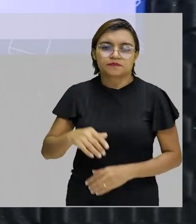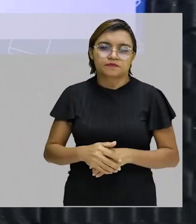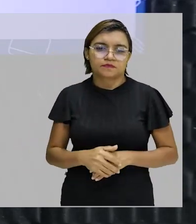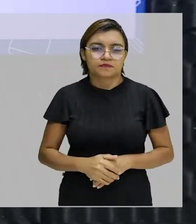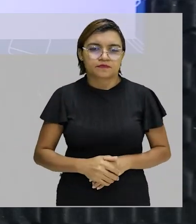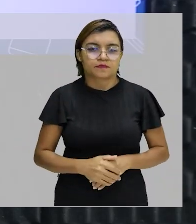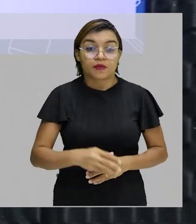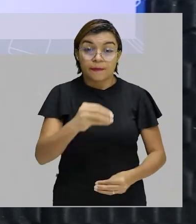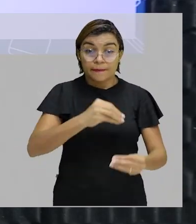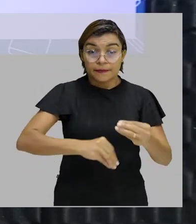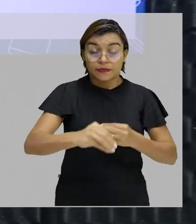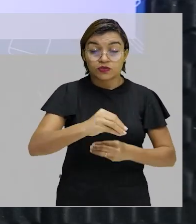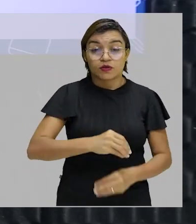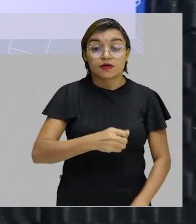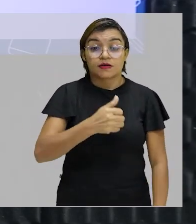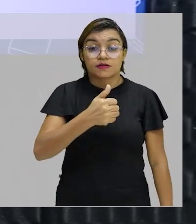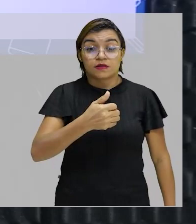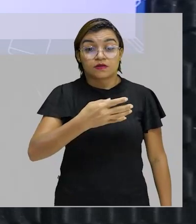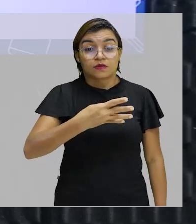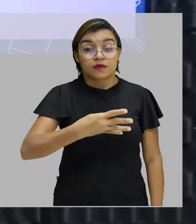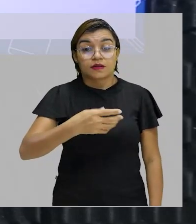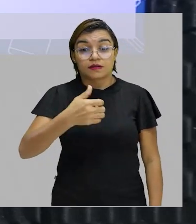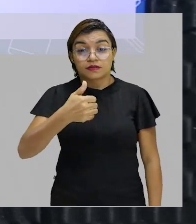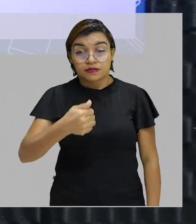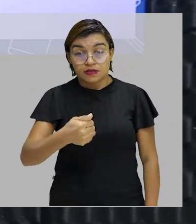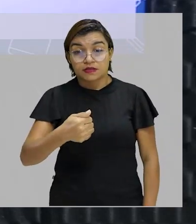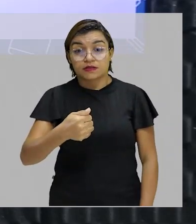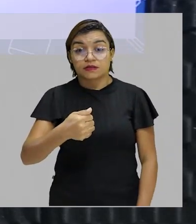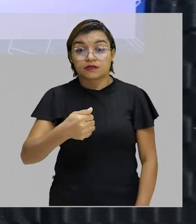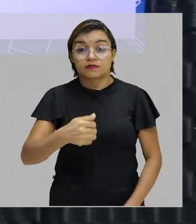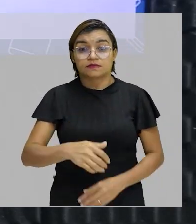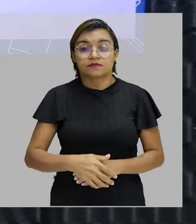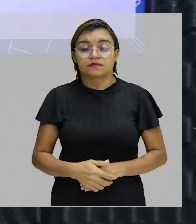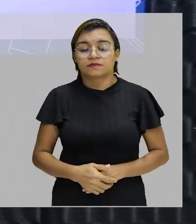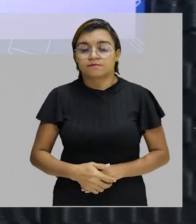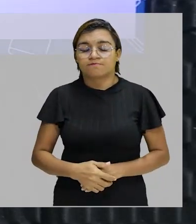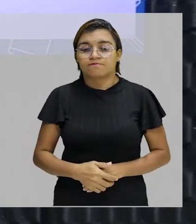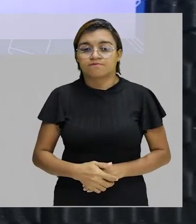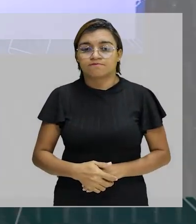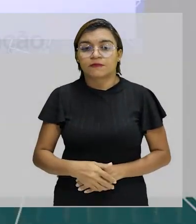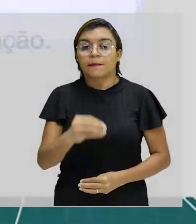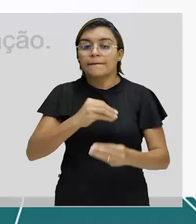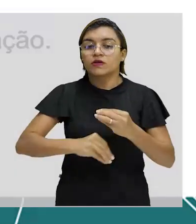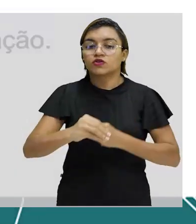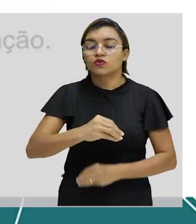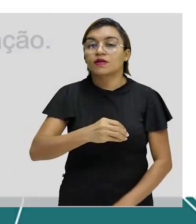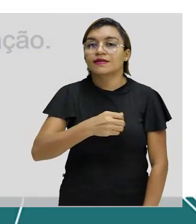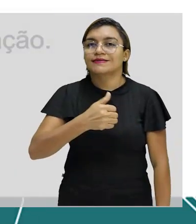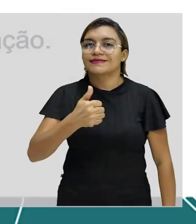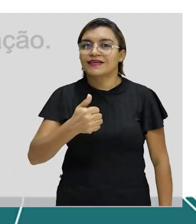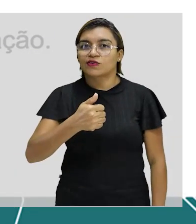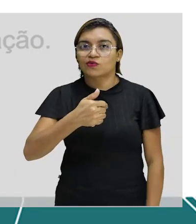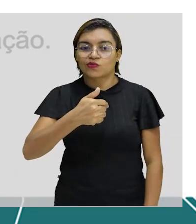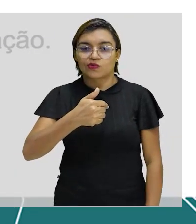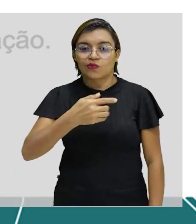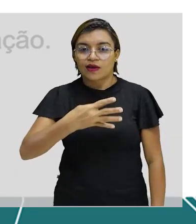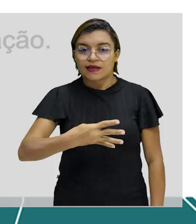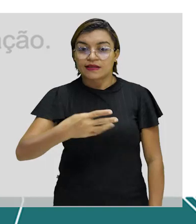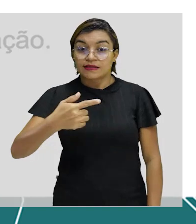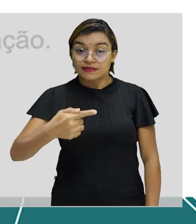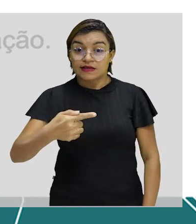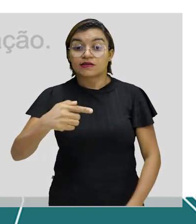Misturam-se 147 gramas de ácido sulfúrico e 100 gramas de hidróxido de sódio